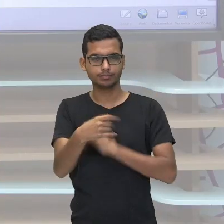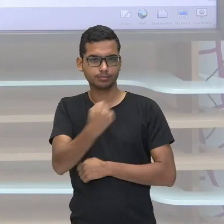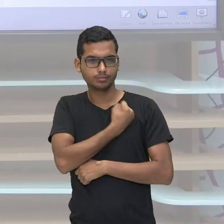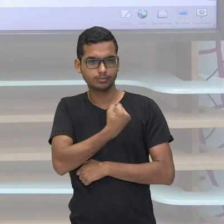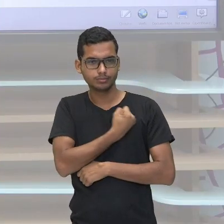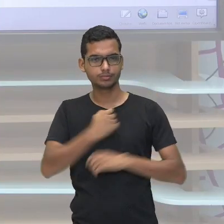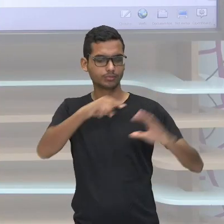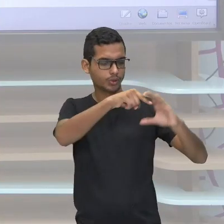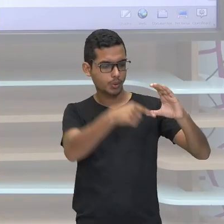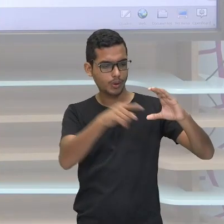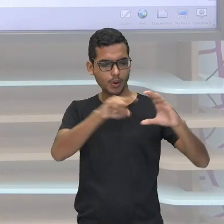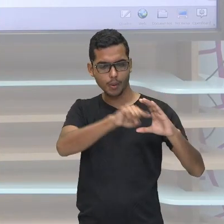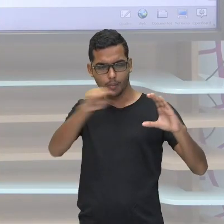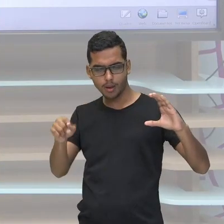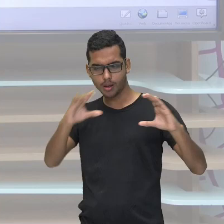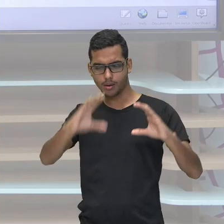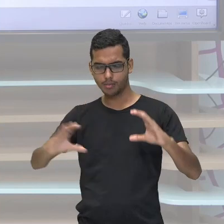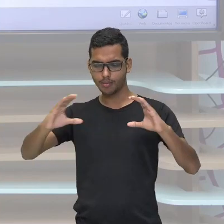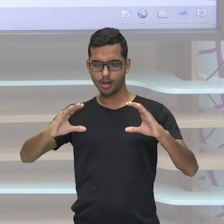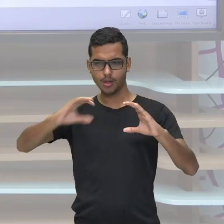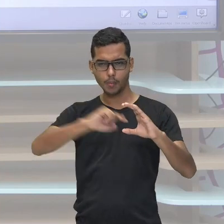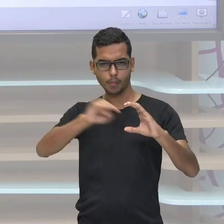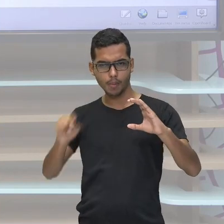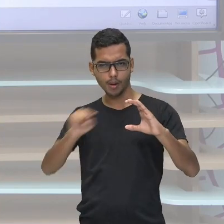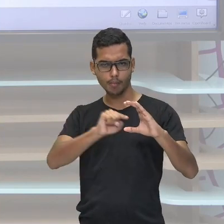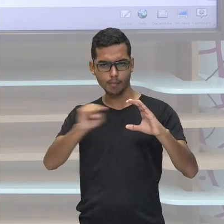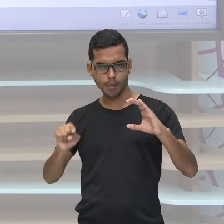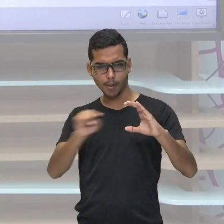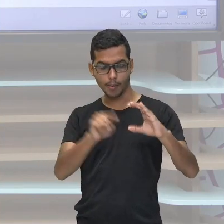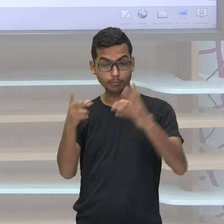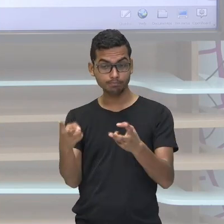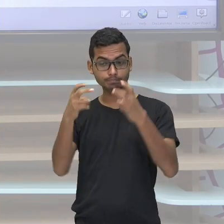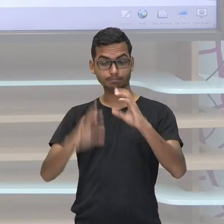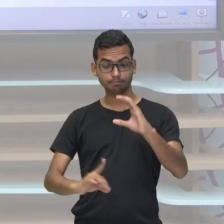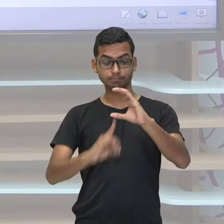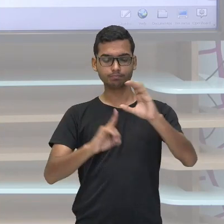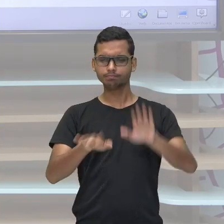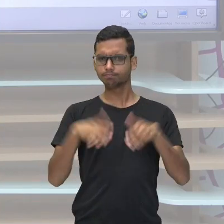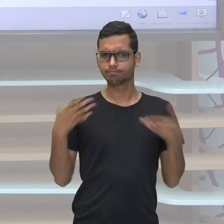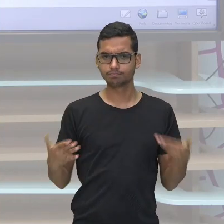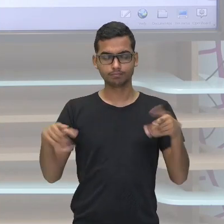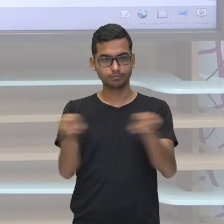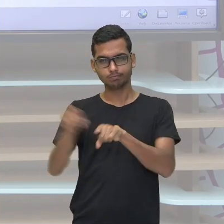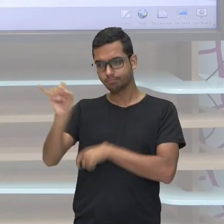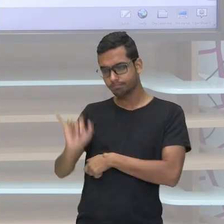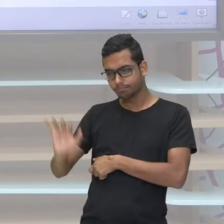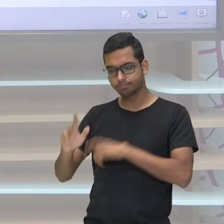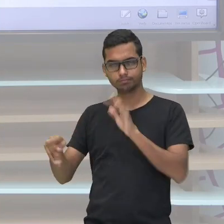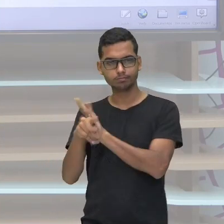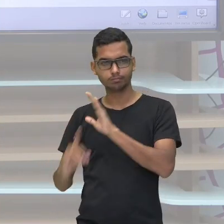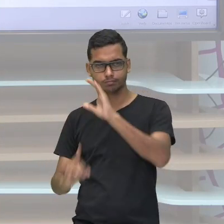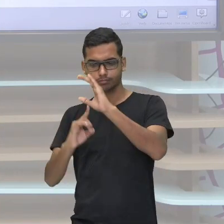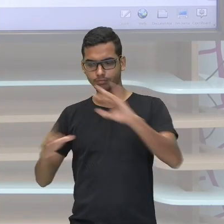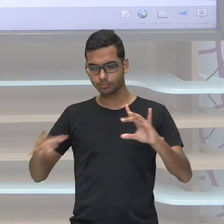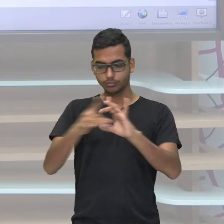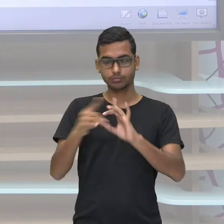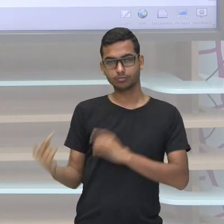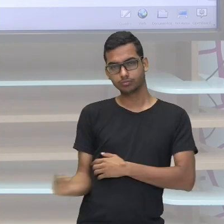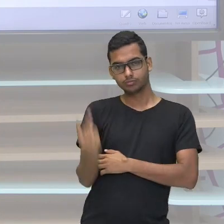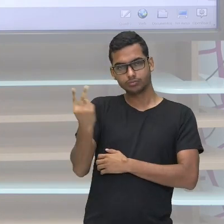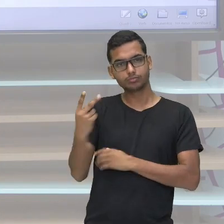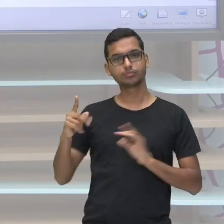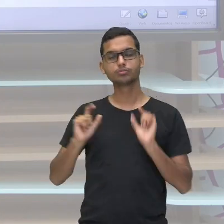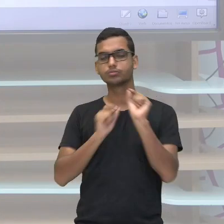a correspondência e verificar qual é o domínio. O domínio e a imagem vão ser os valores